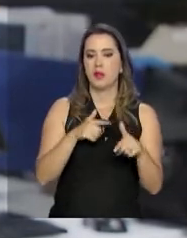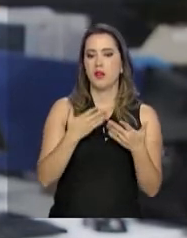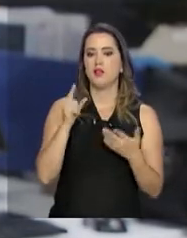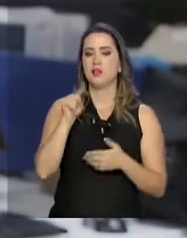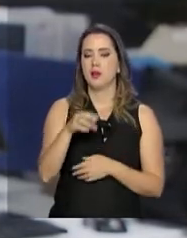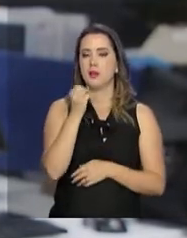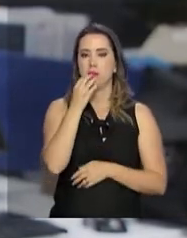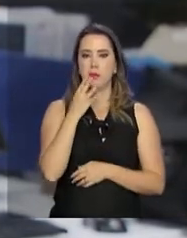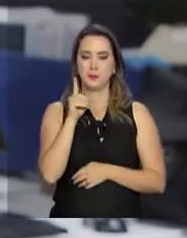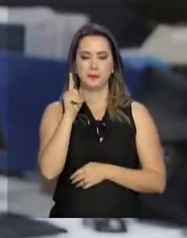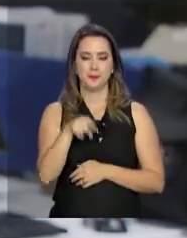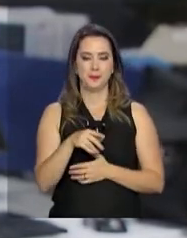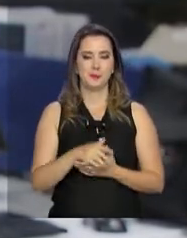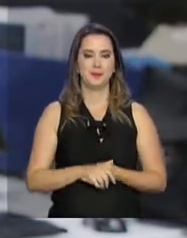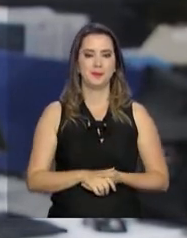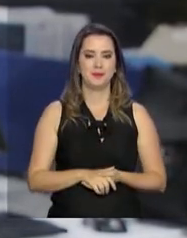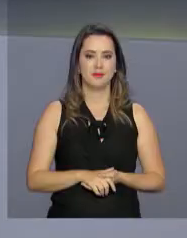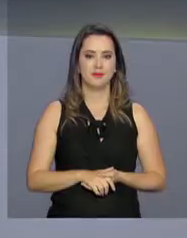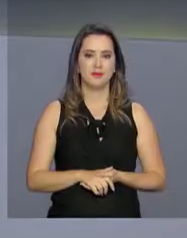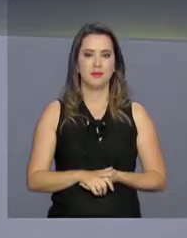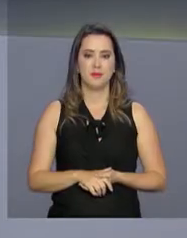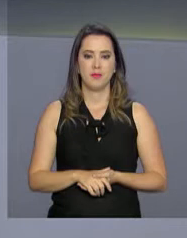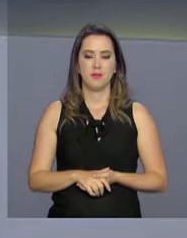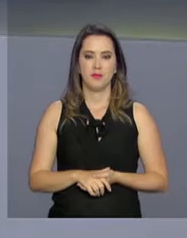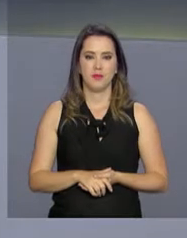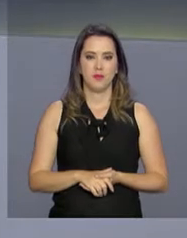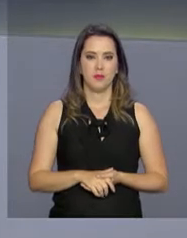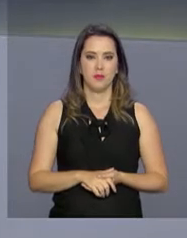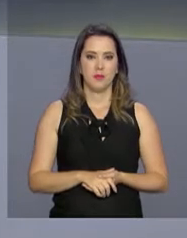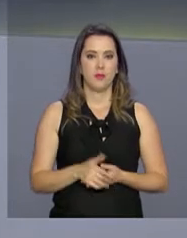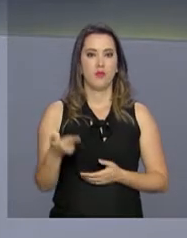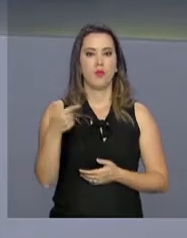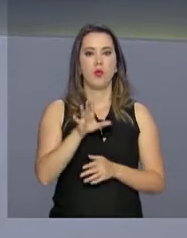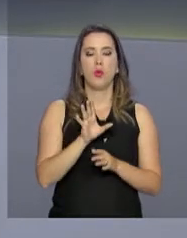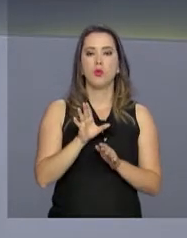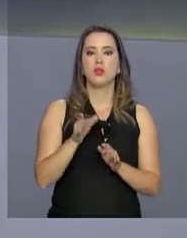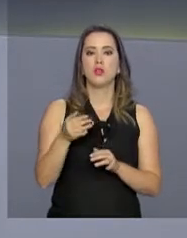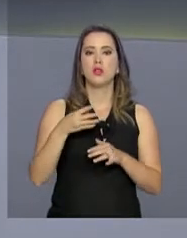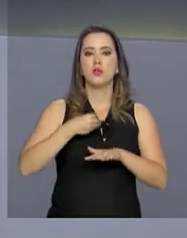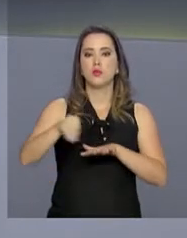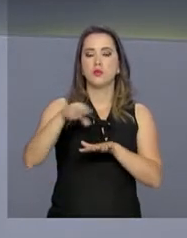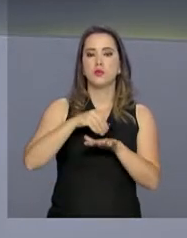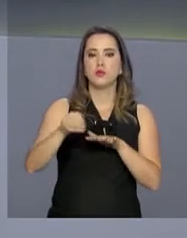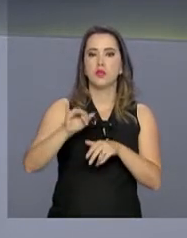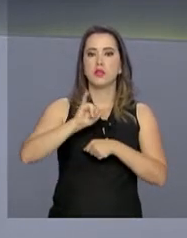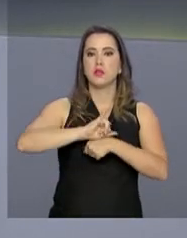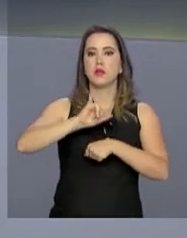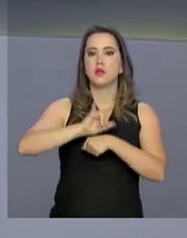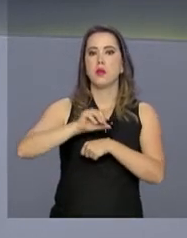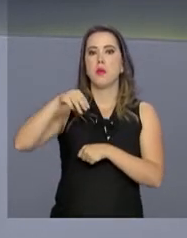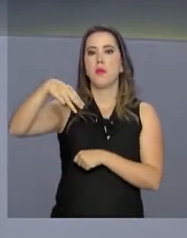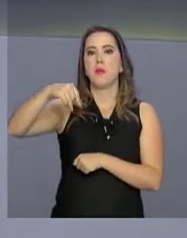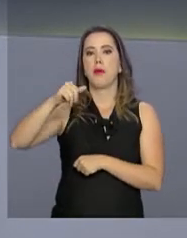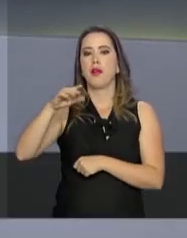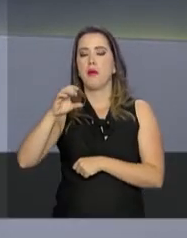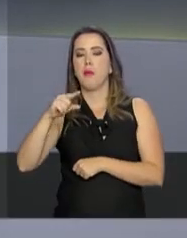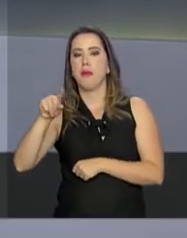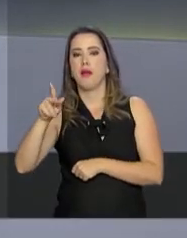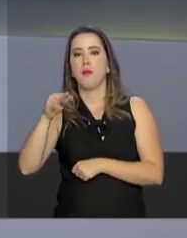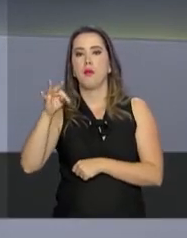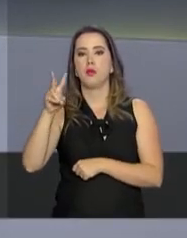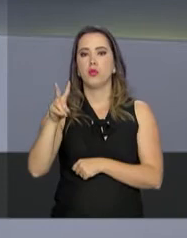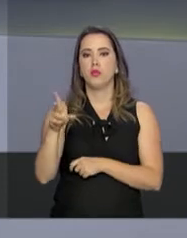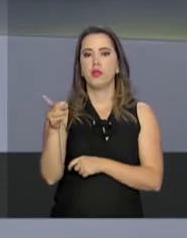eles trabalham eu acho muito interessante e uma última informação às capitais macapá porto velho